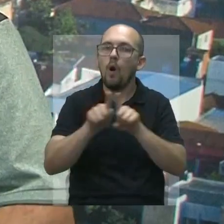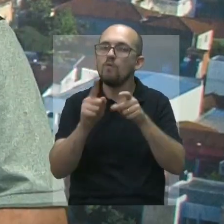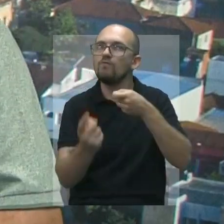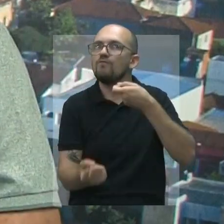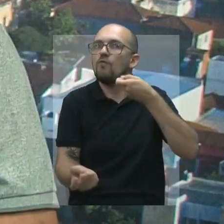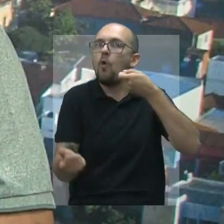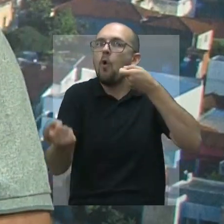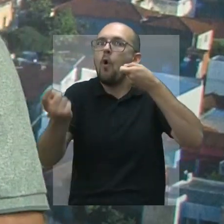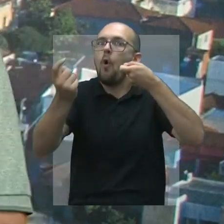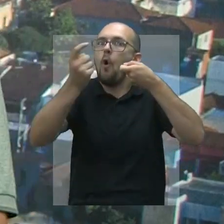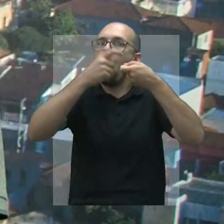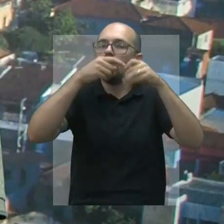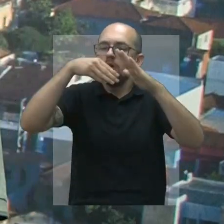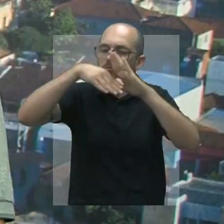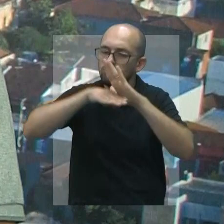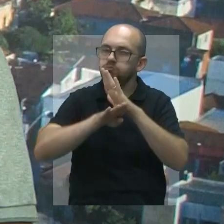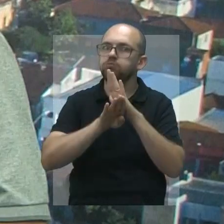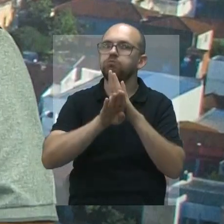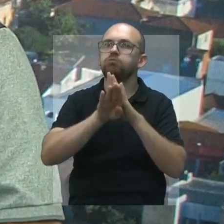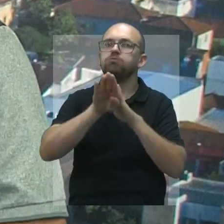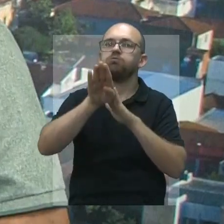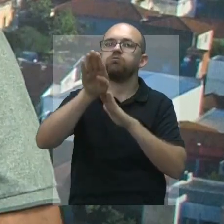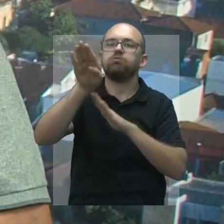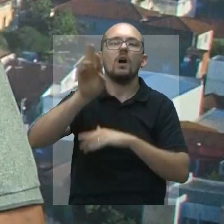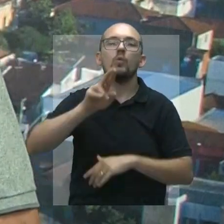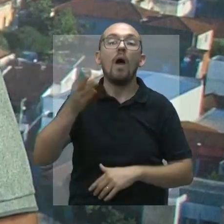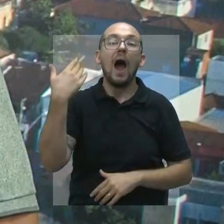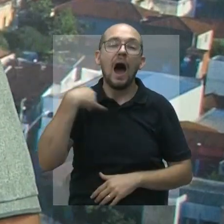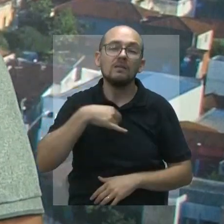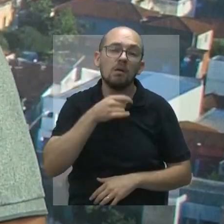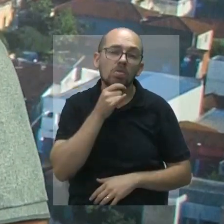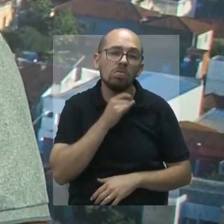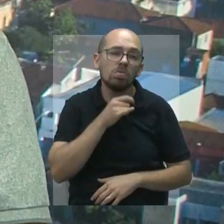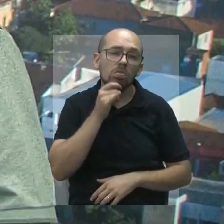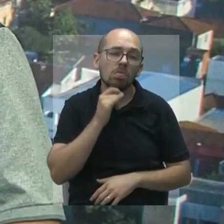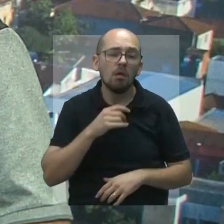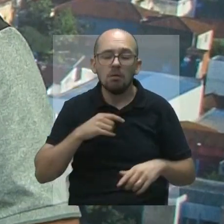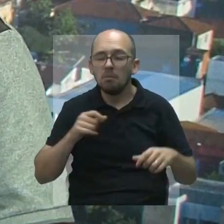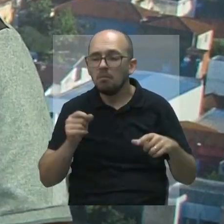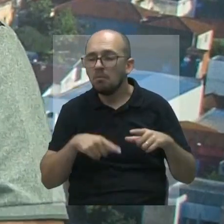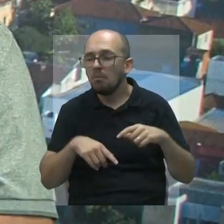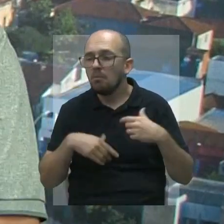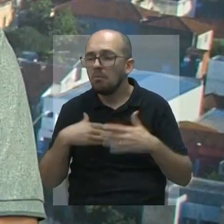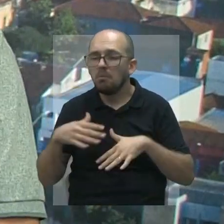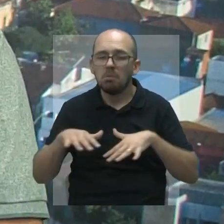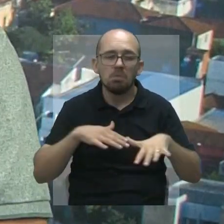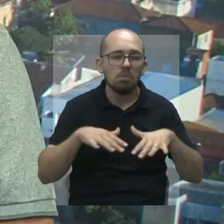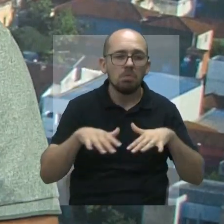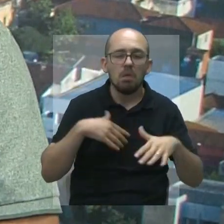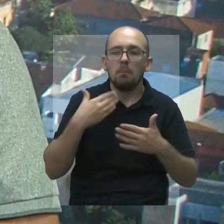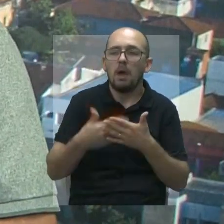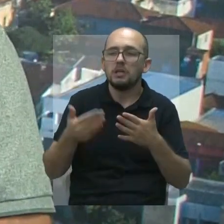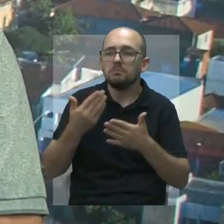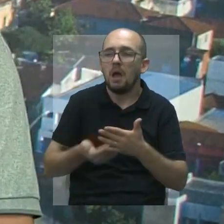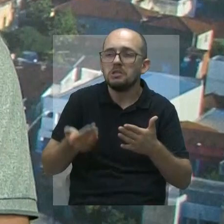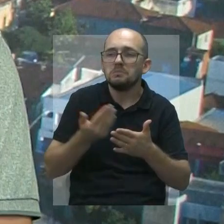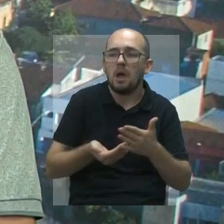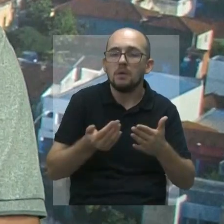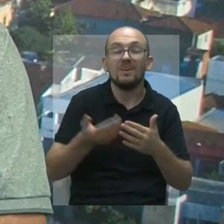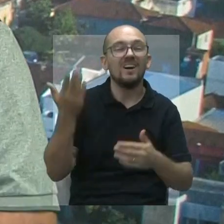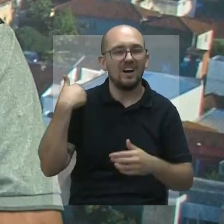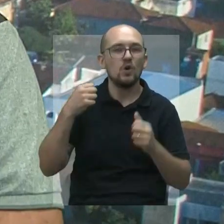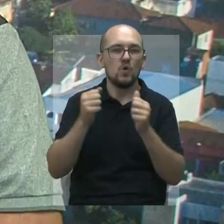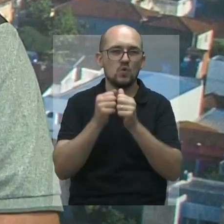um protagonista. O 15 não entra mais em campo apenas para participar, como aconteceu em 2018, e eu estava acompanhando o processo, inclusive, junto com o presidente